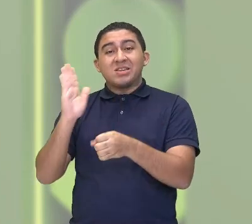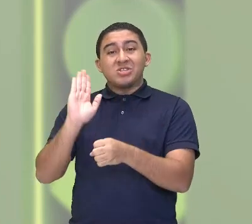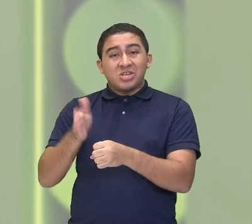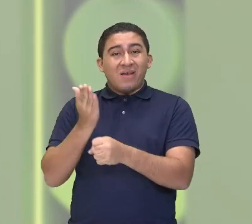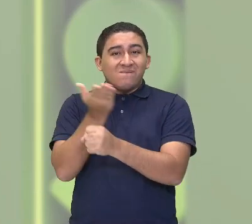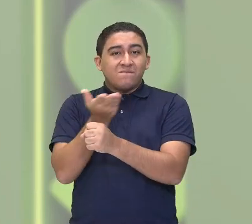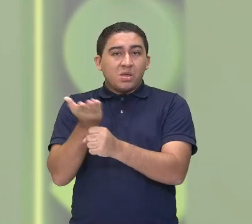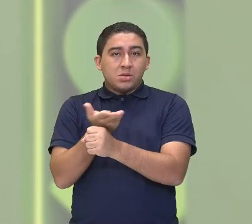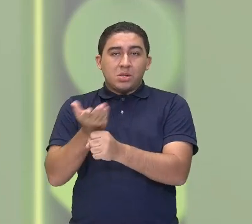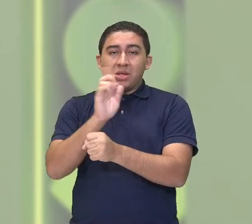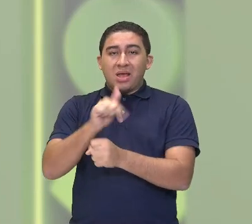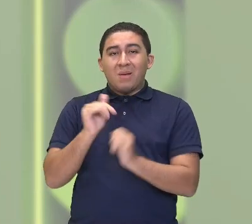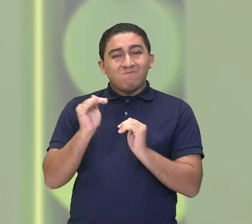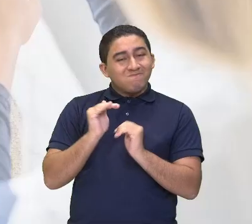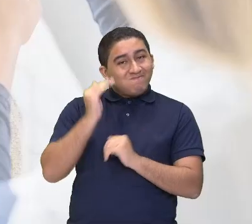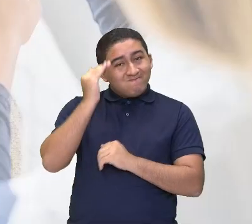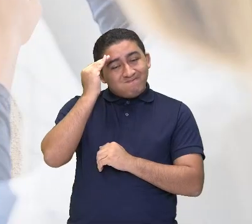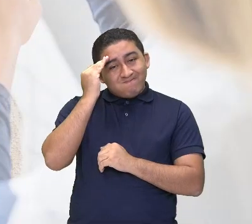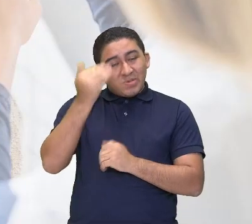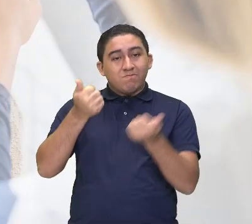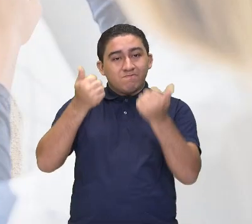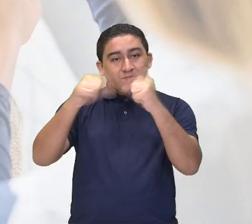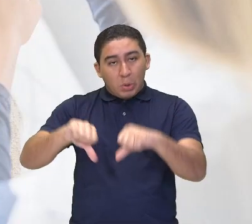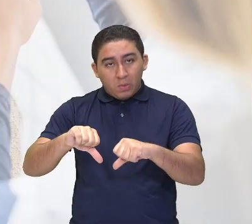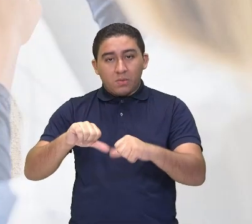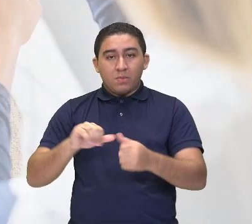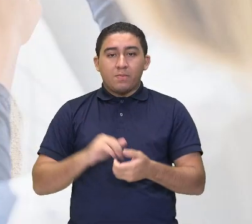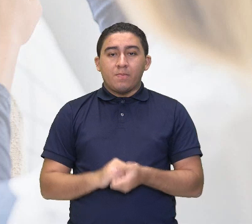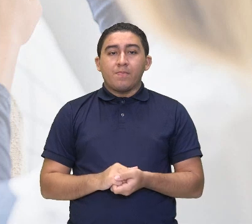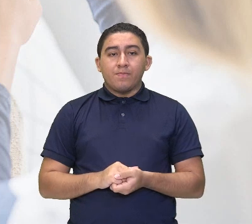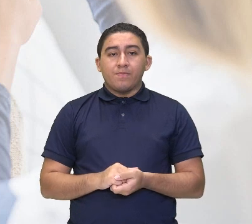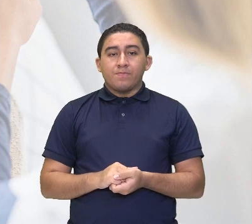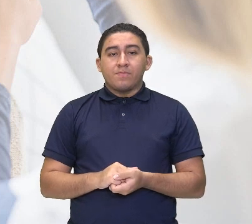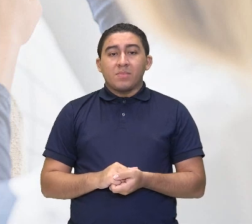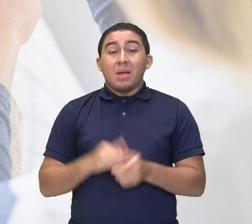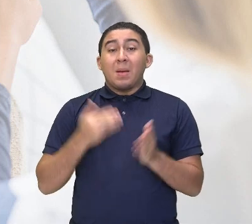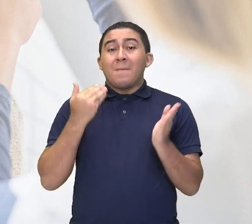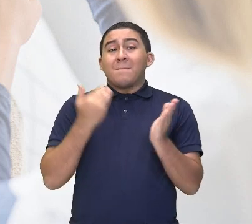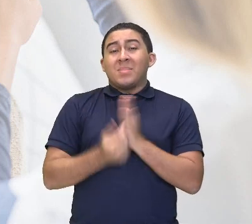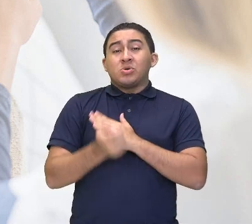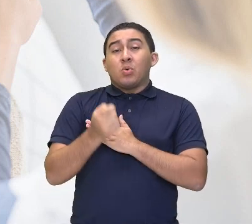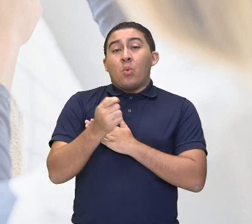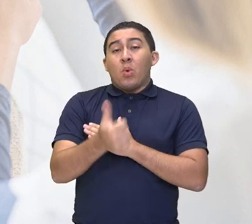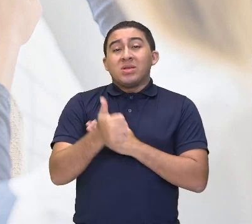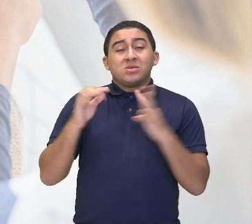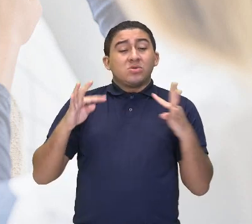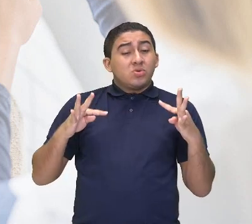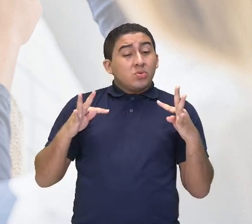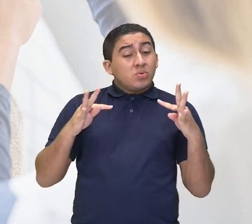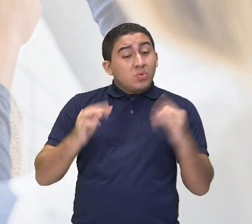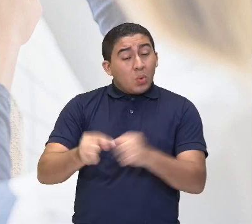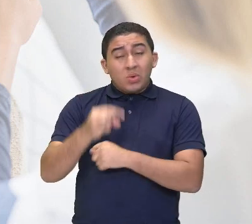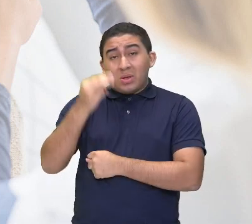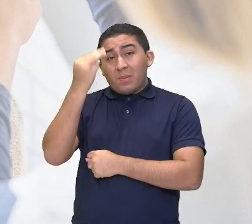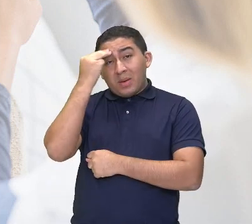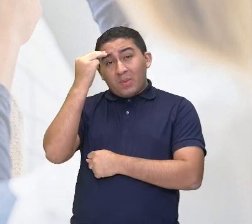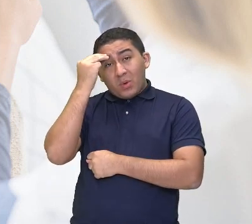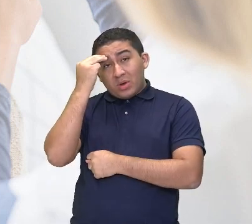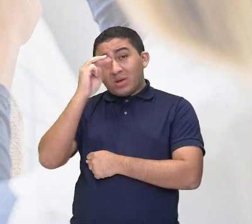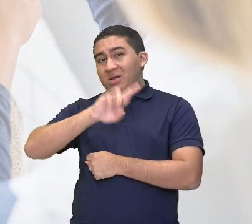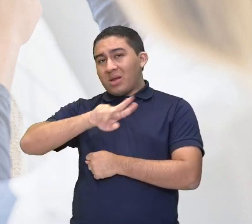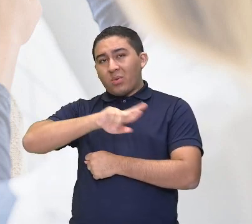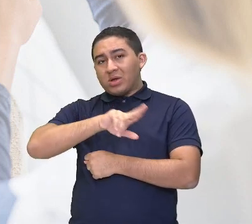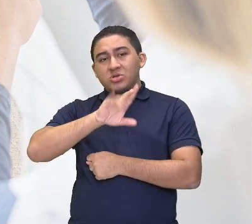que é considerada mais grave. Vamos observar. Perda quase total da memória, né? A pessoa já não tem mais somente